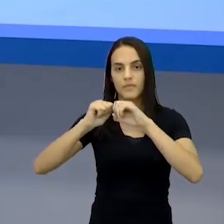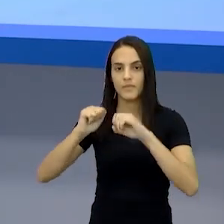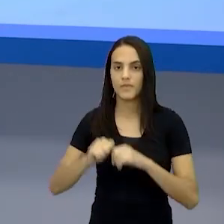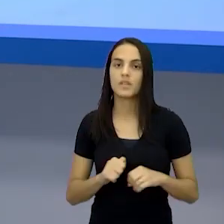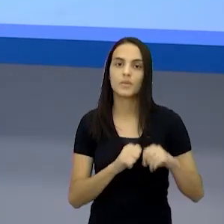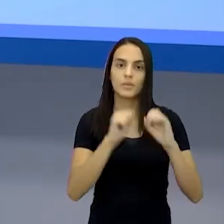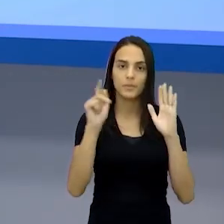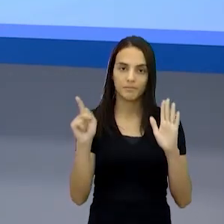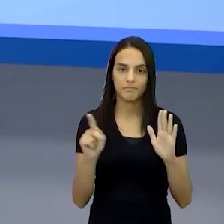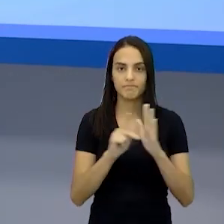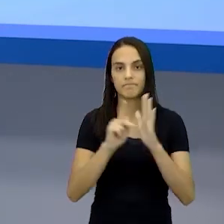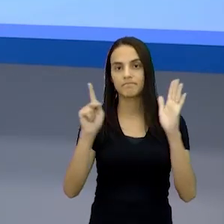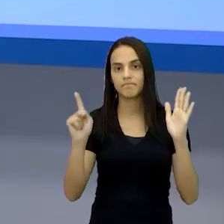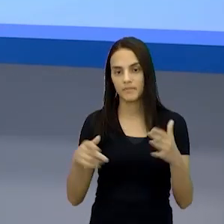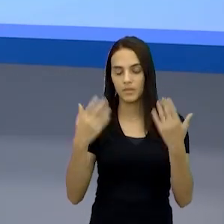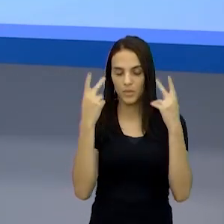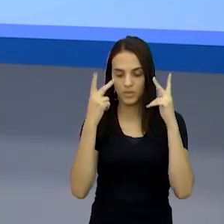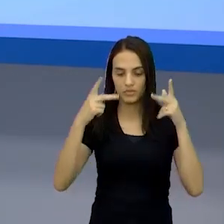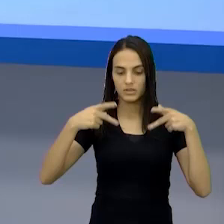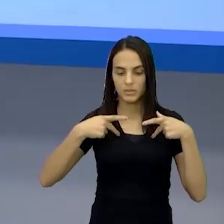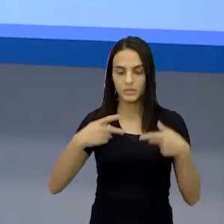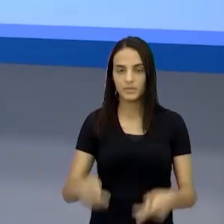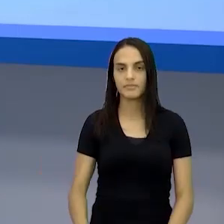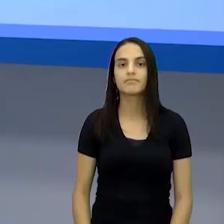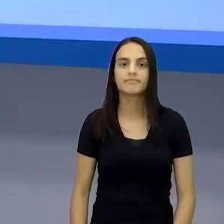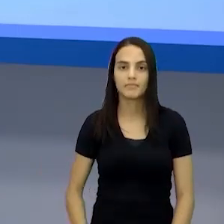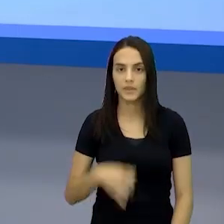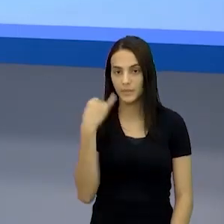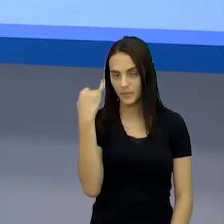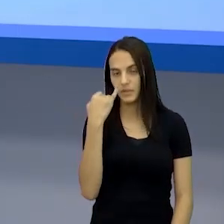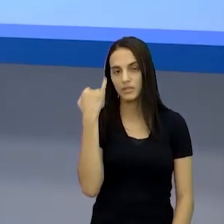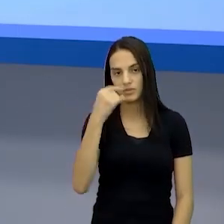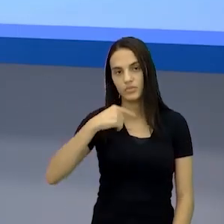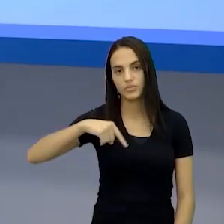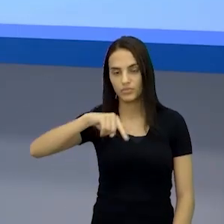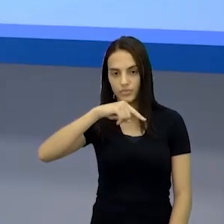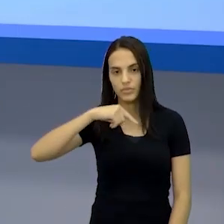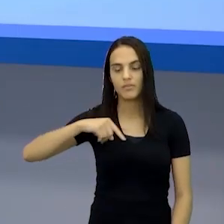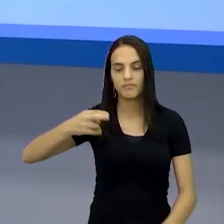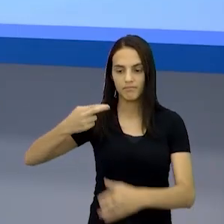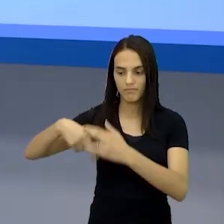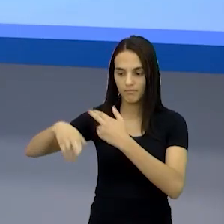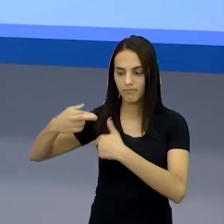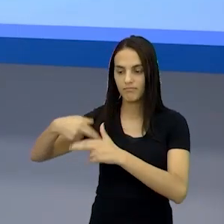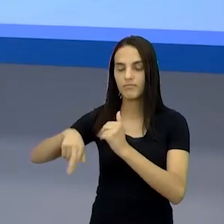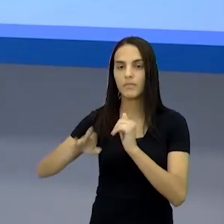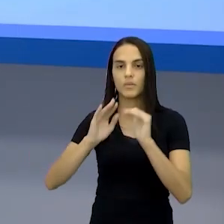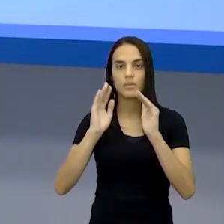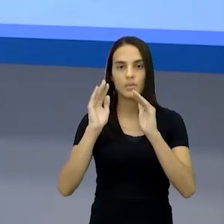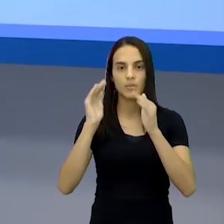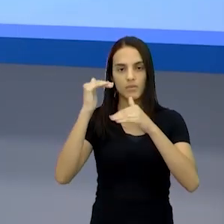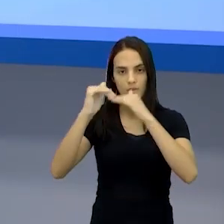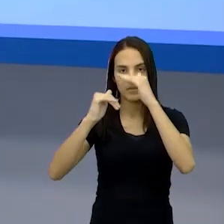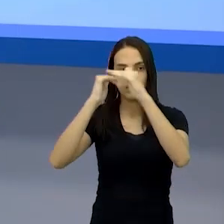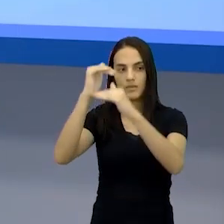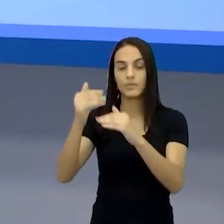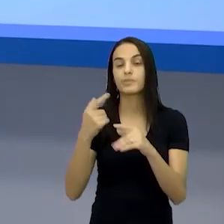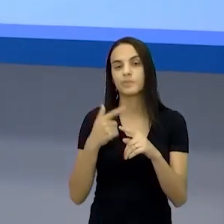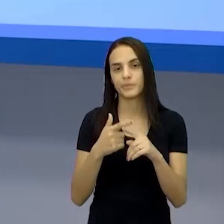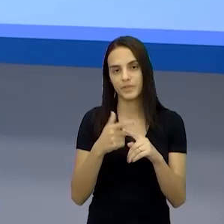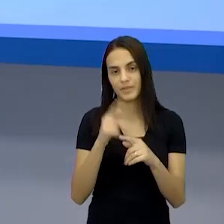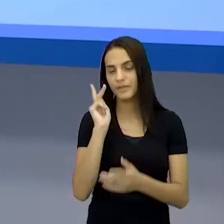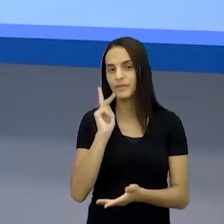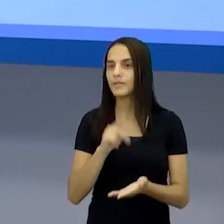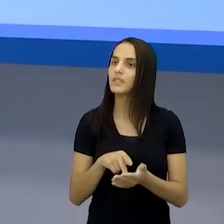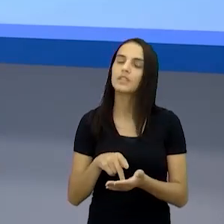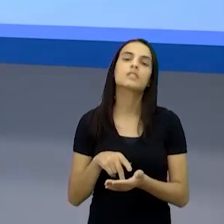pelo próprio ser humano, né? Então, é importante a gente estar relacionando esse processo, né, porque na